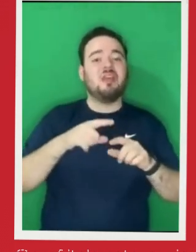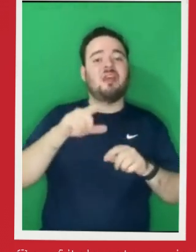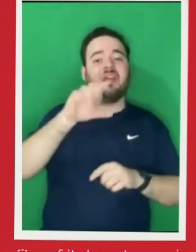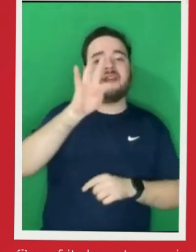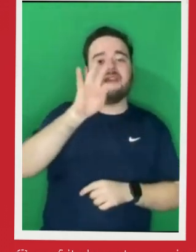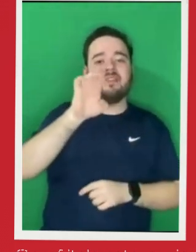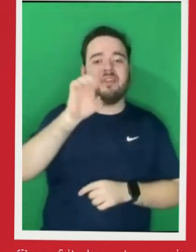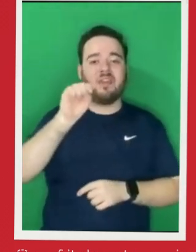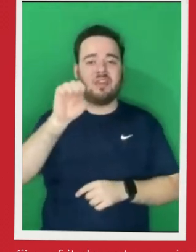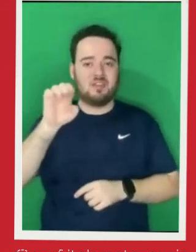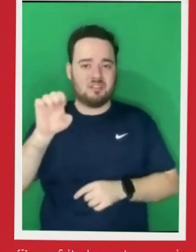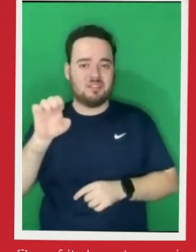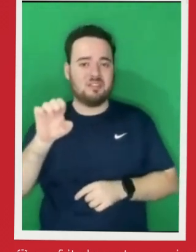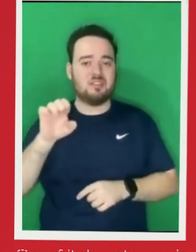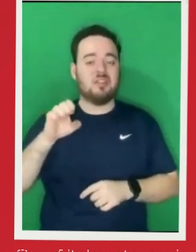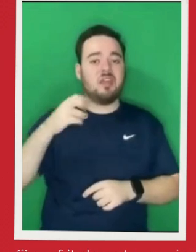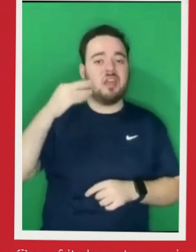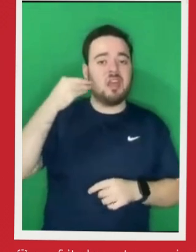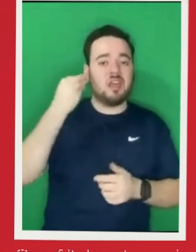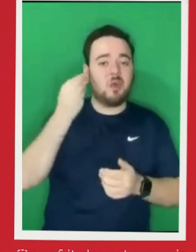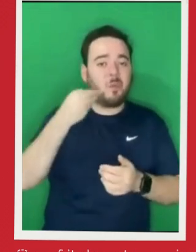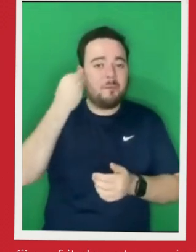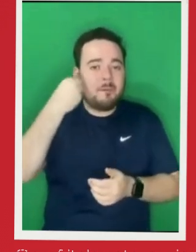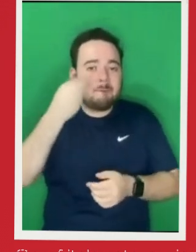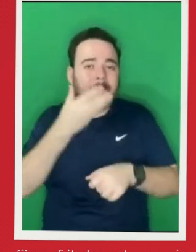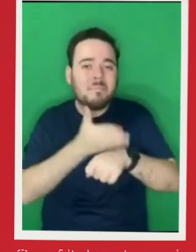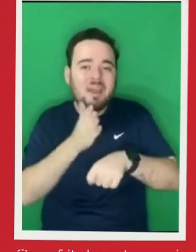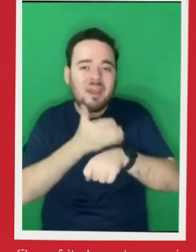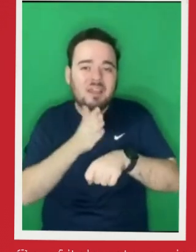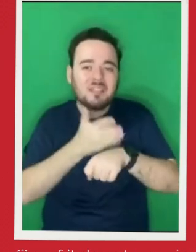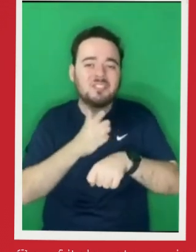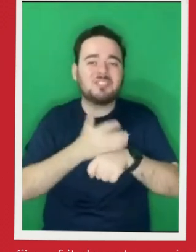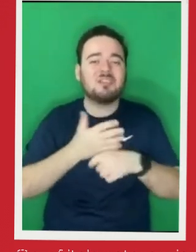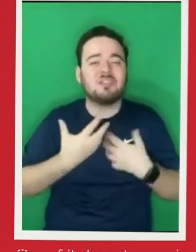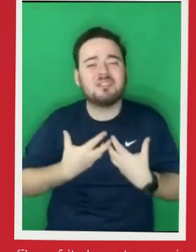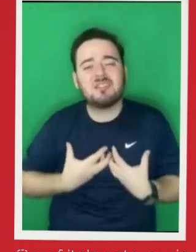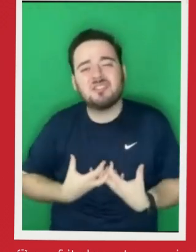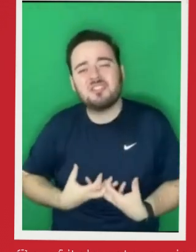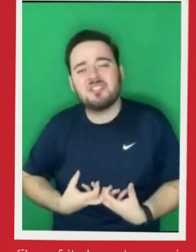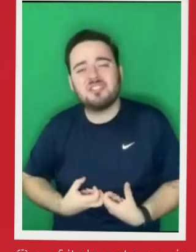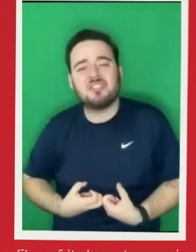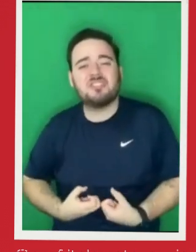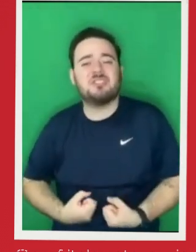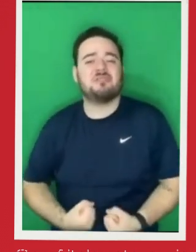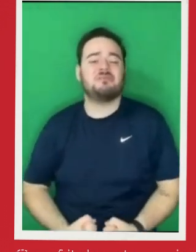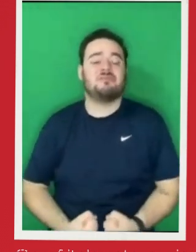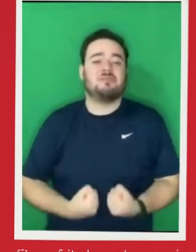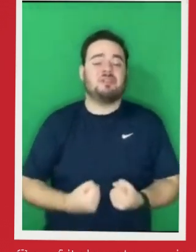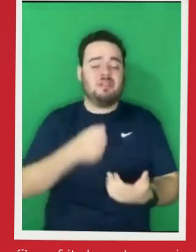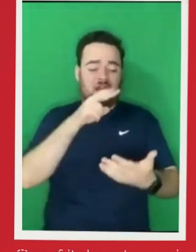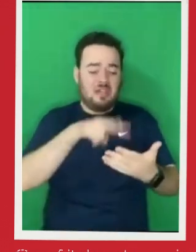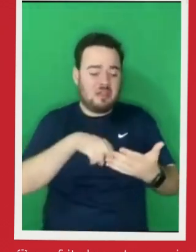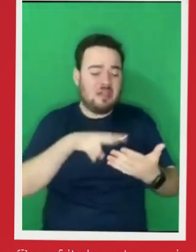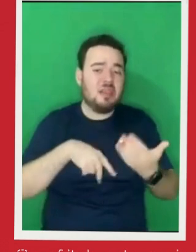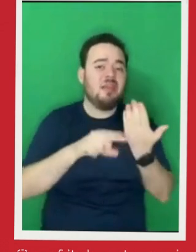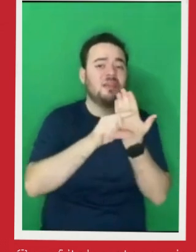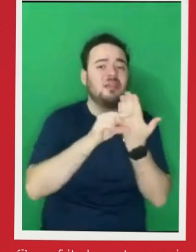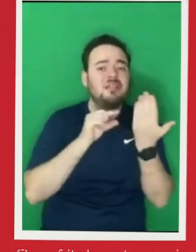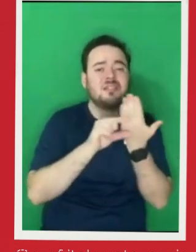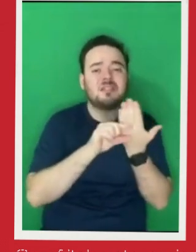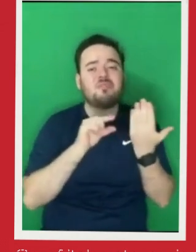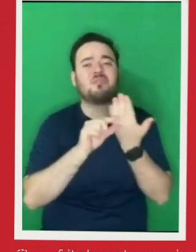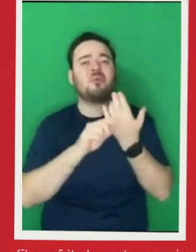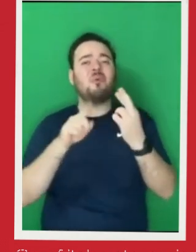teses, elas são um exercício escolástico, algumas vezes tão cansativas, porque você tem que mostrar que você leu aqueles autores que